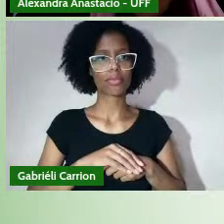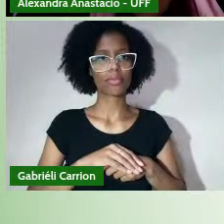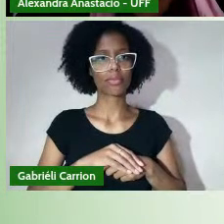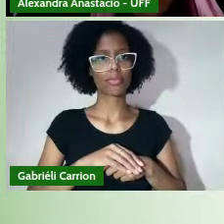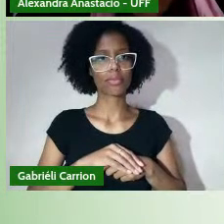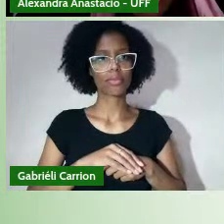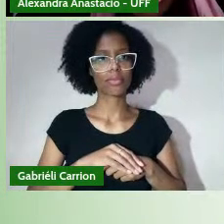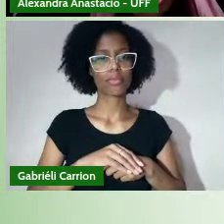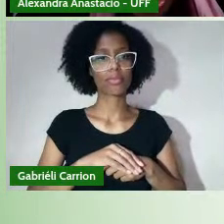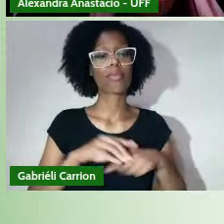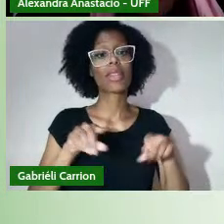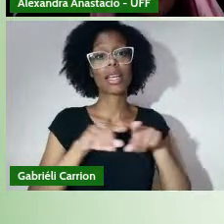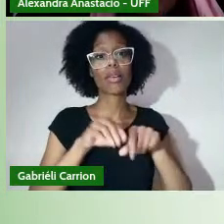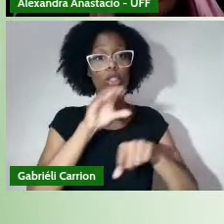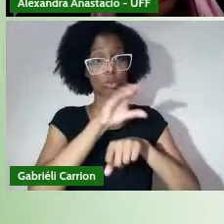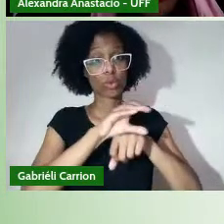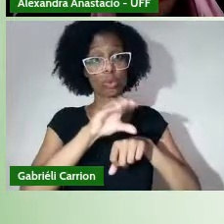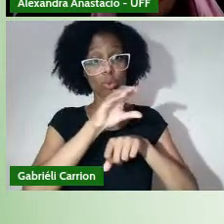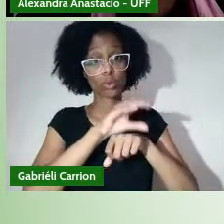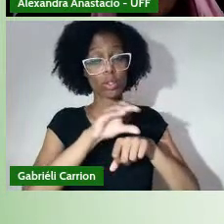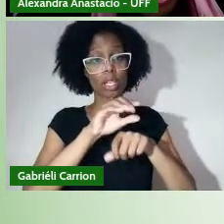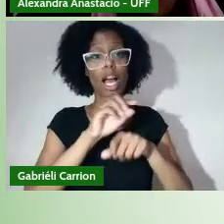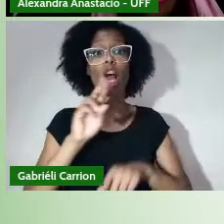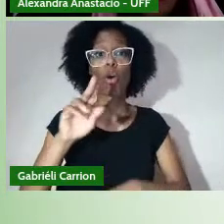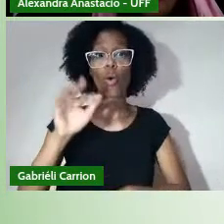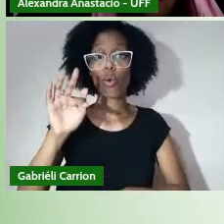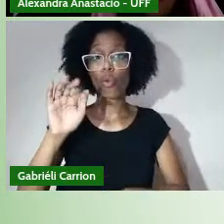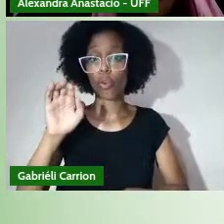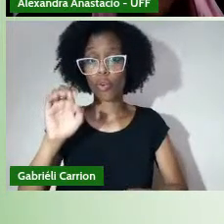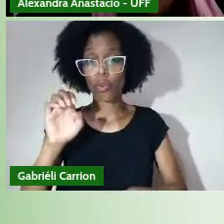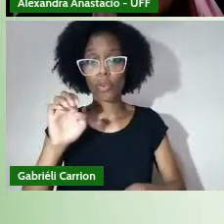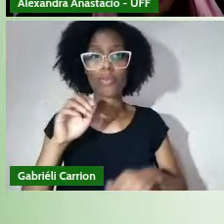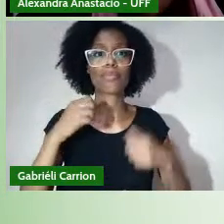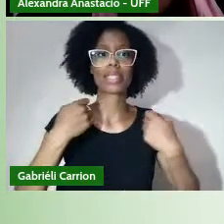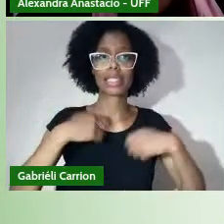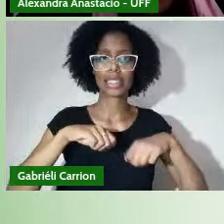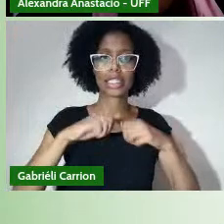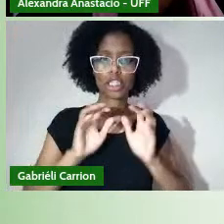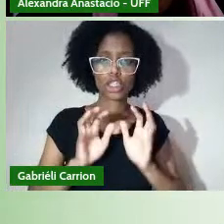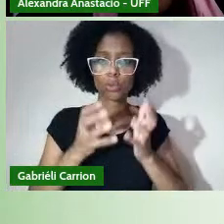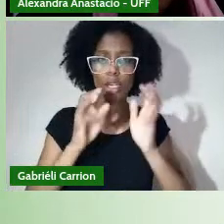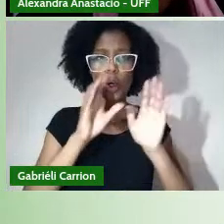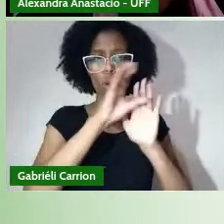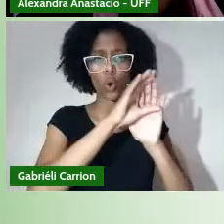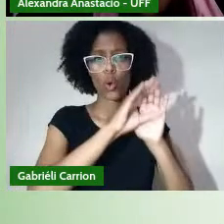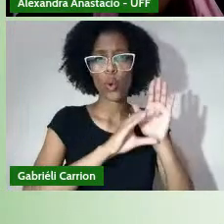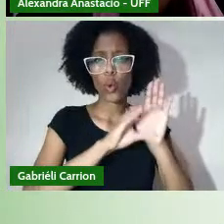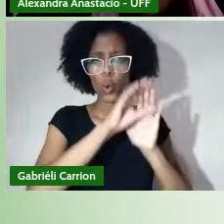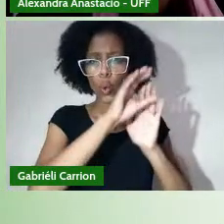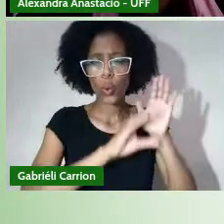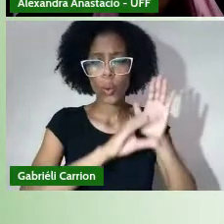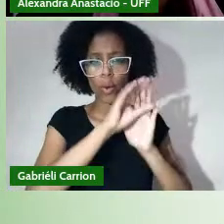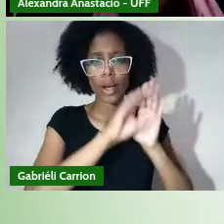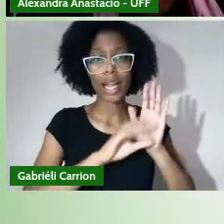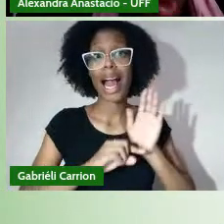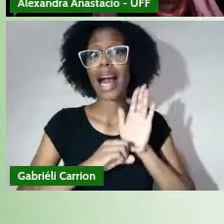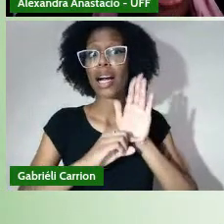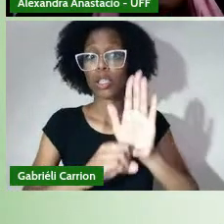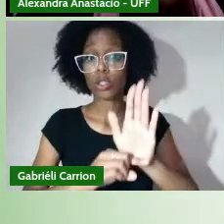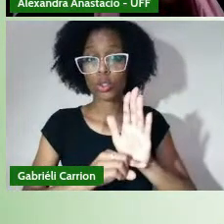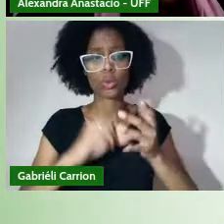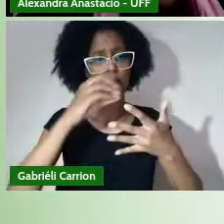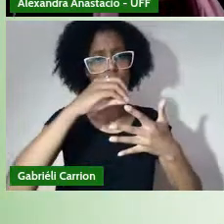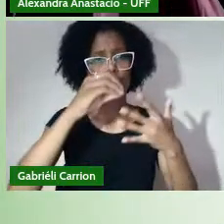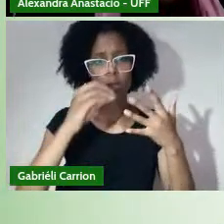dos cursos, a UF buscará estimular organizações curriculares que reforcem componentes obrigatórios de